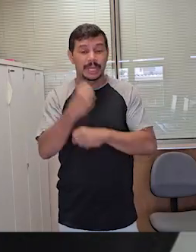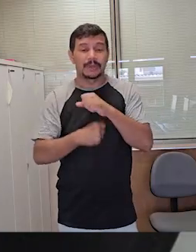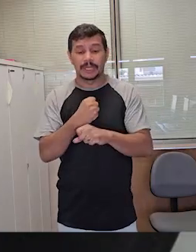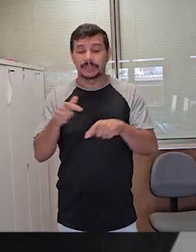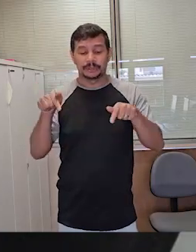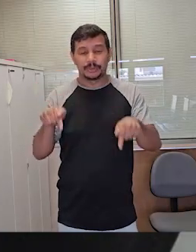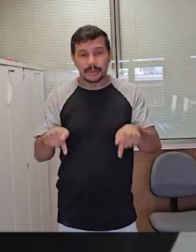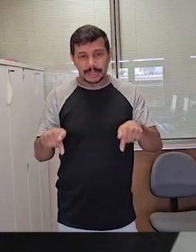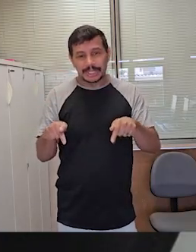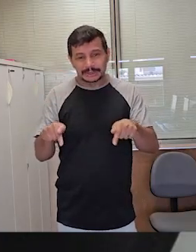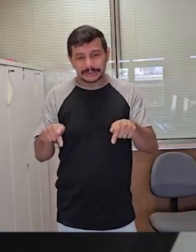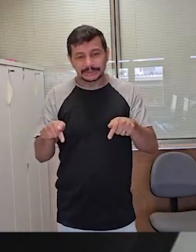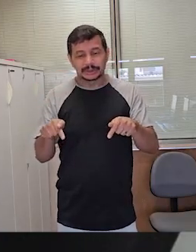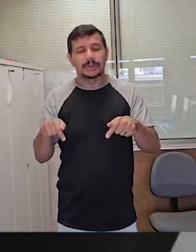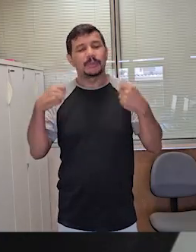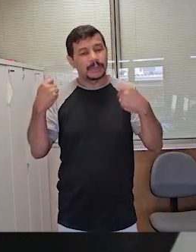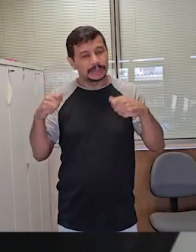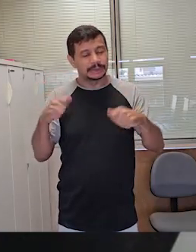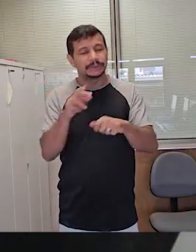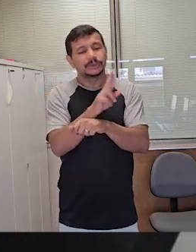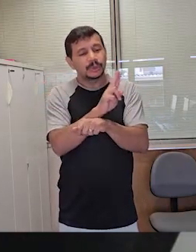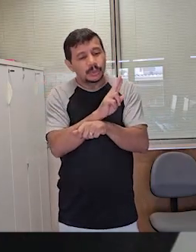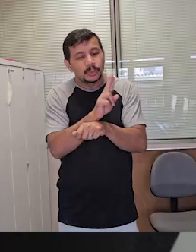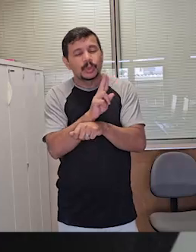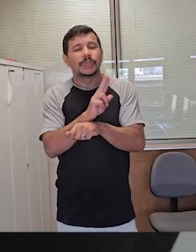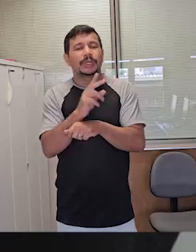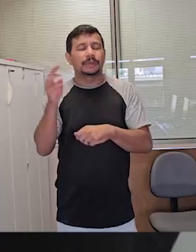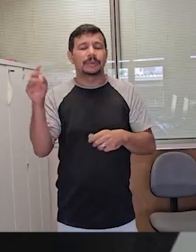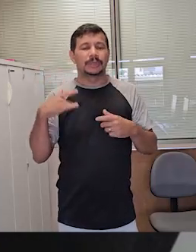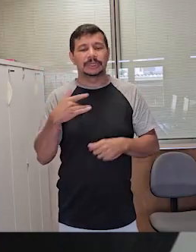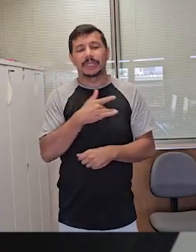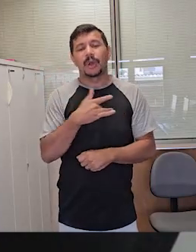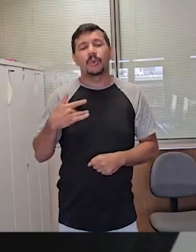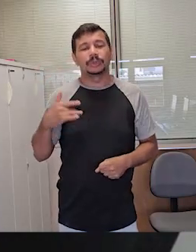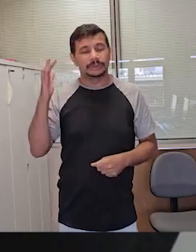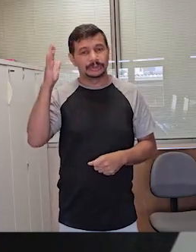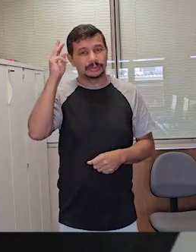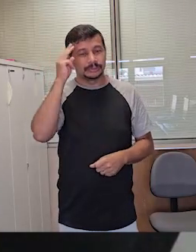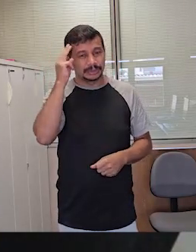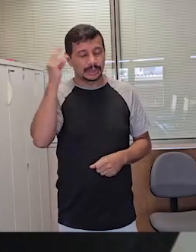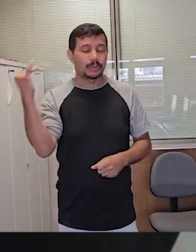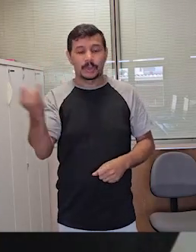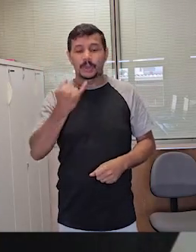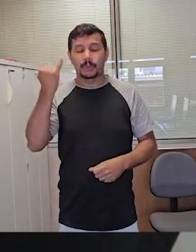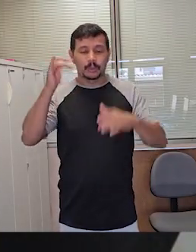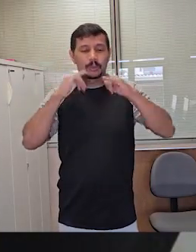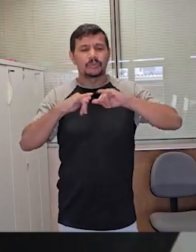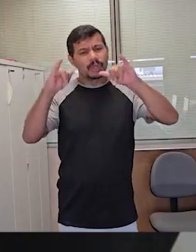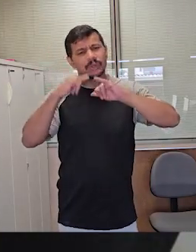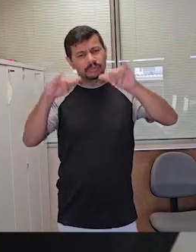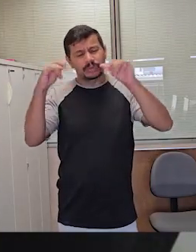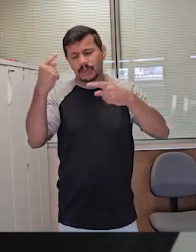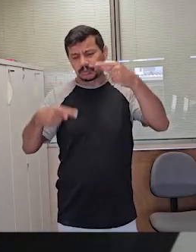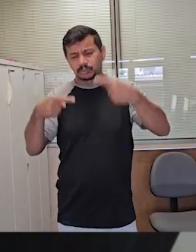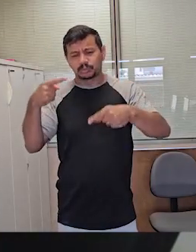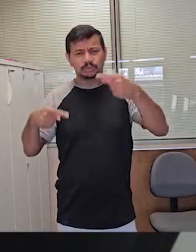prática do dia a dia com a saúde do trabalhador, dar conta dos casos de saúde mental. Então é importante a gente fazer esse debate aqui, é importante